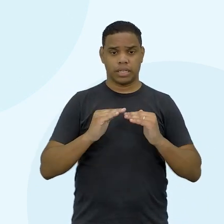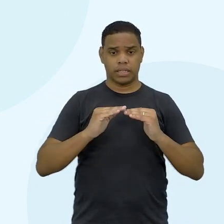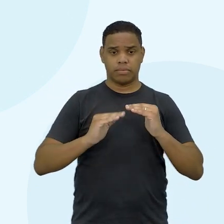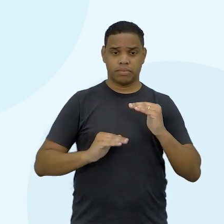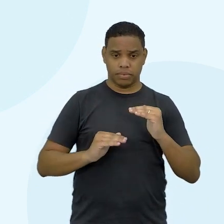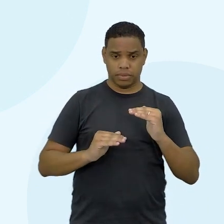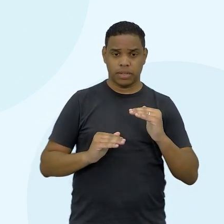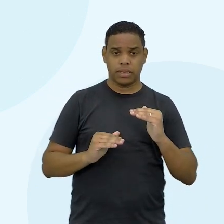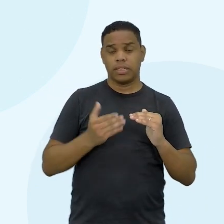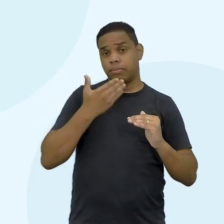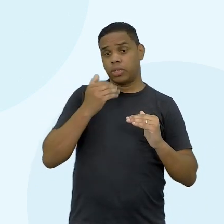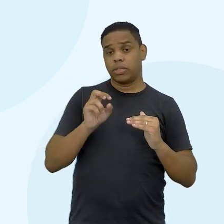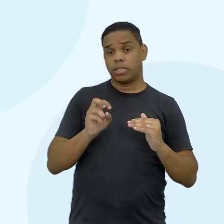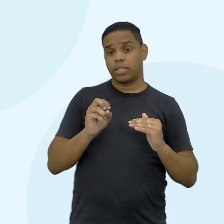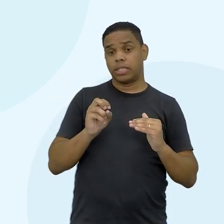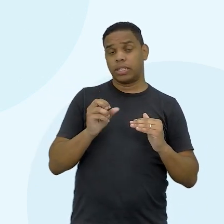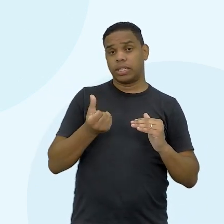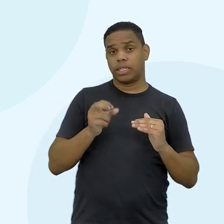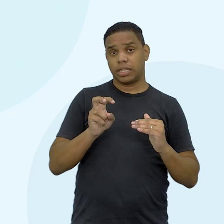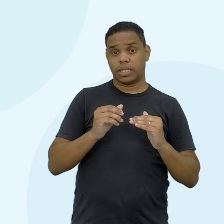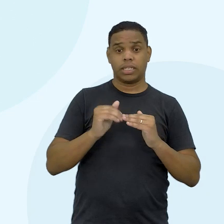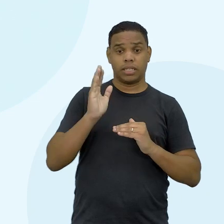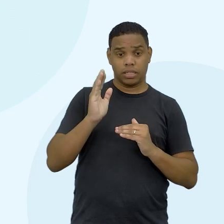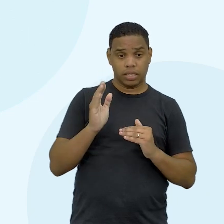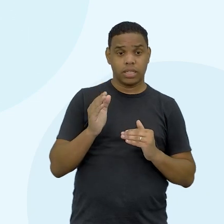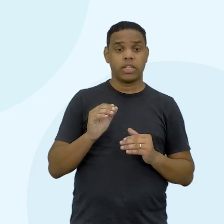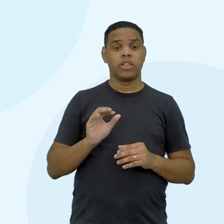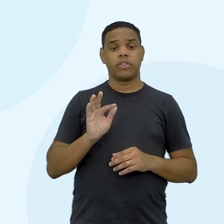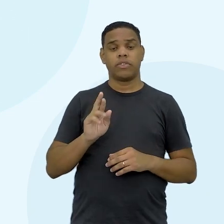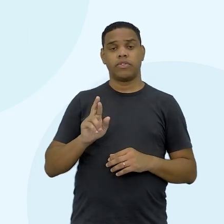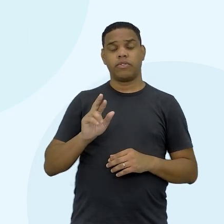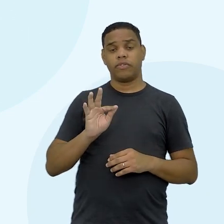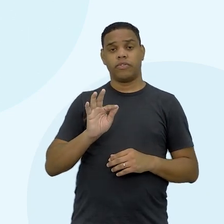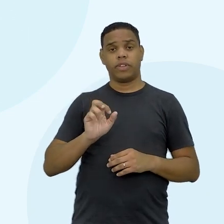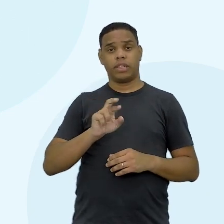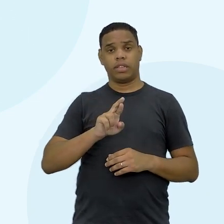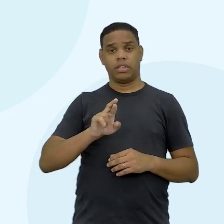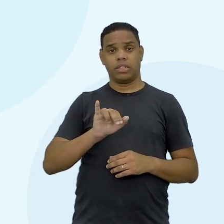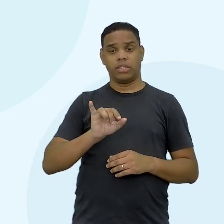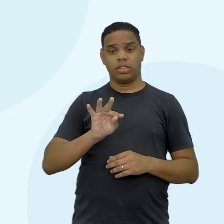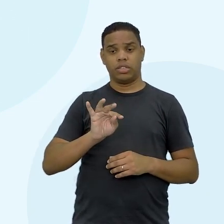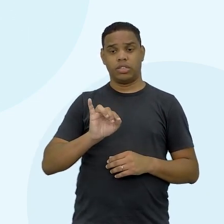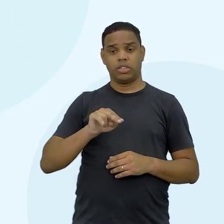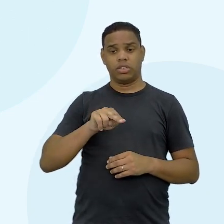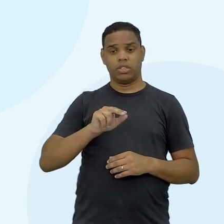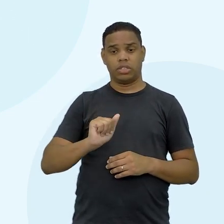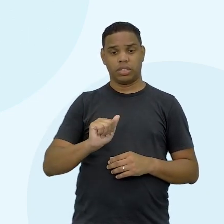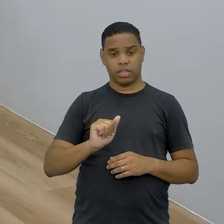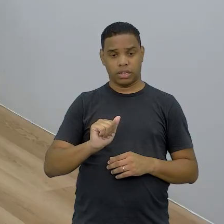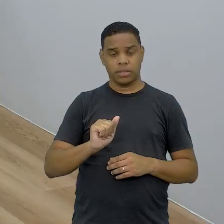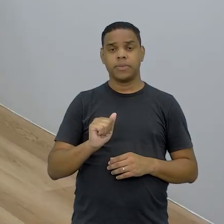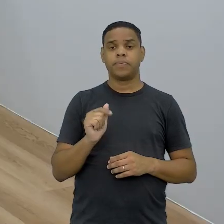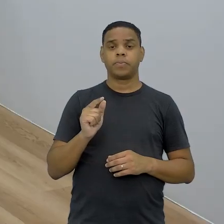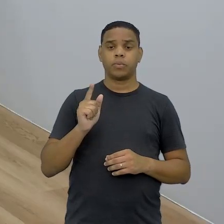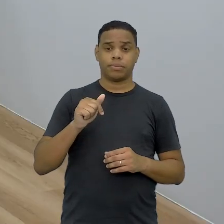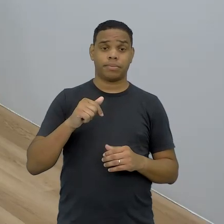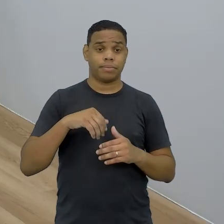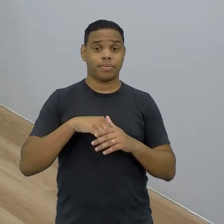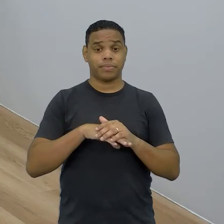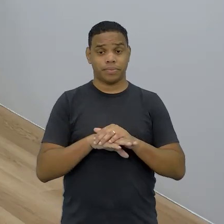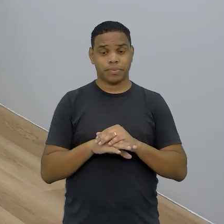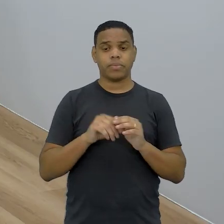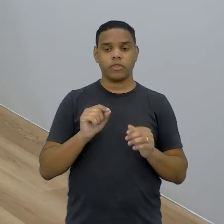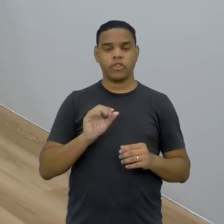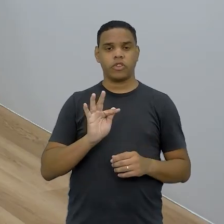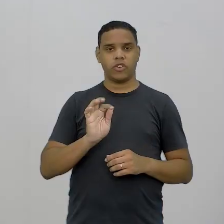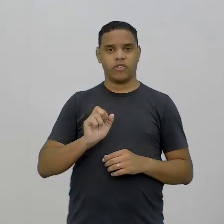de 65 a 125. E a ferritina seria aí o meu armazenador, né, de